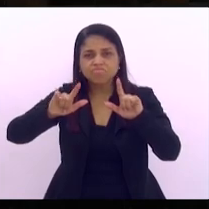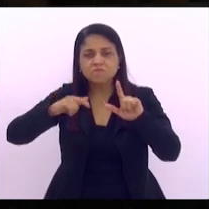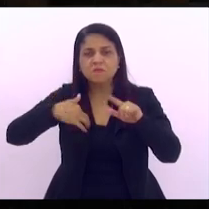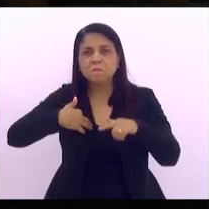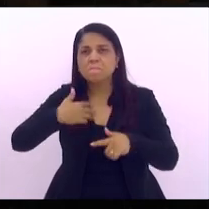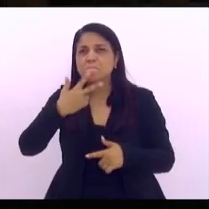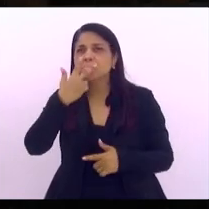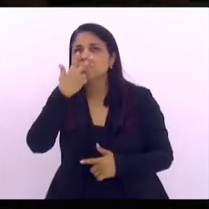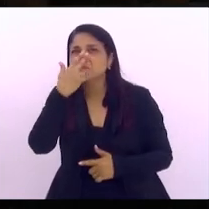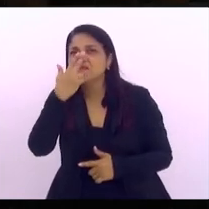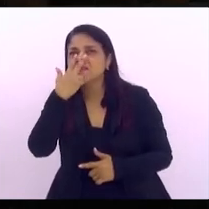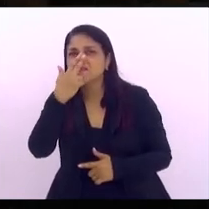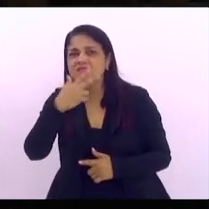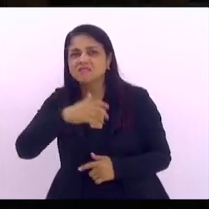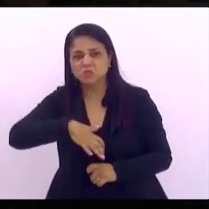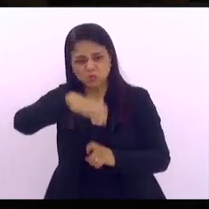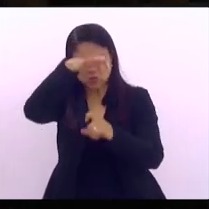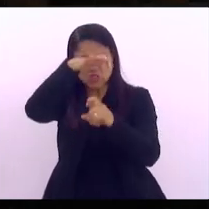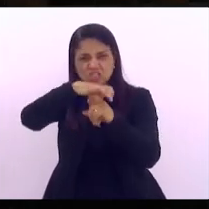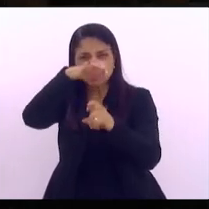de horror.